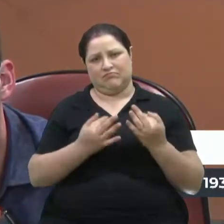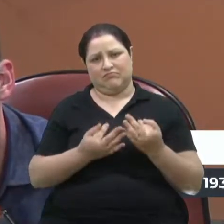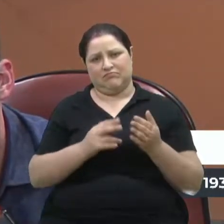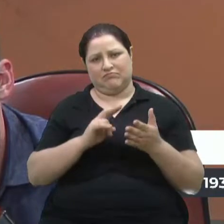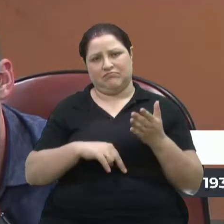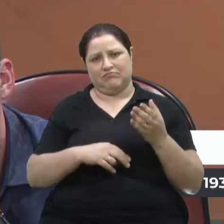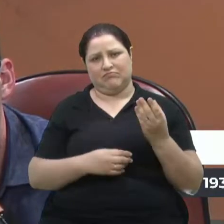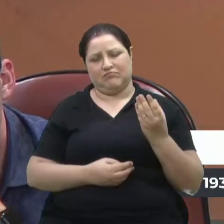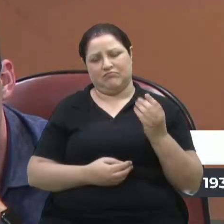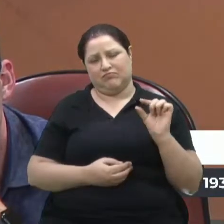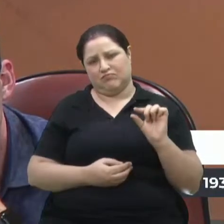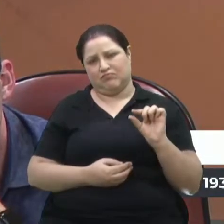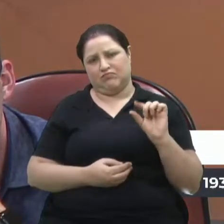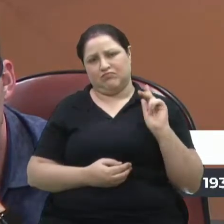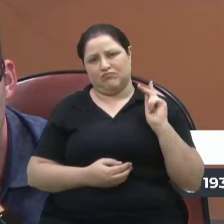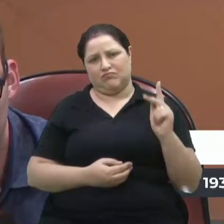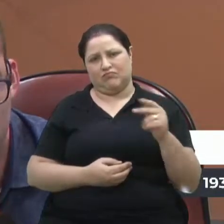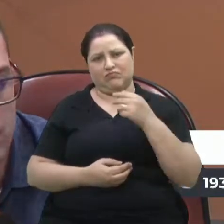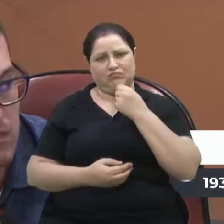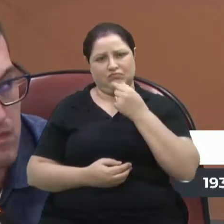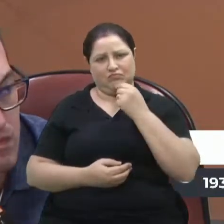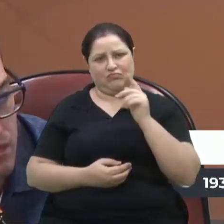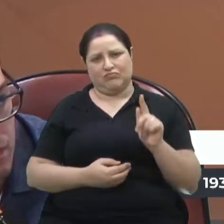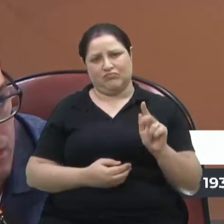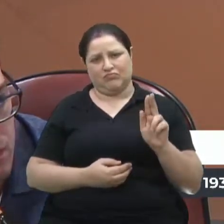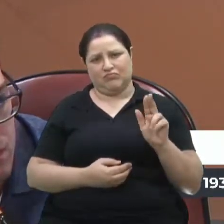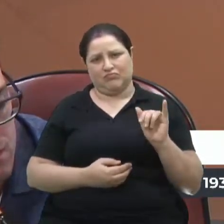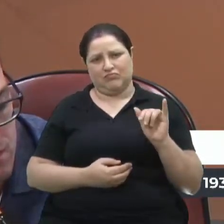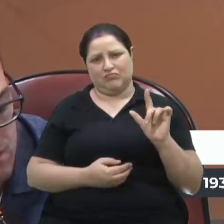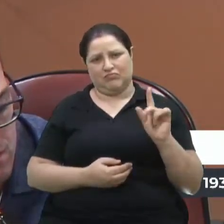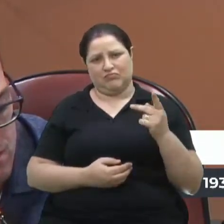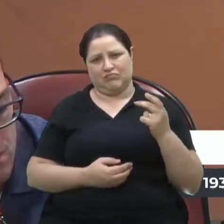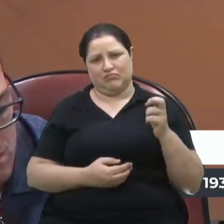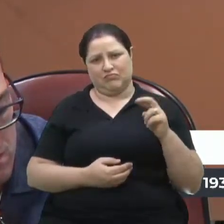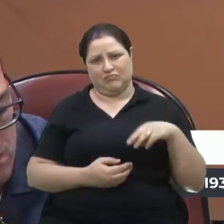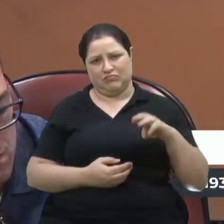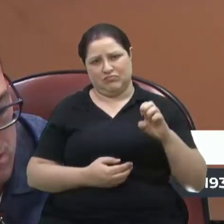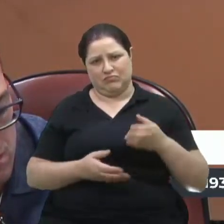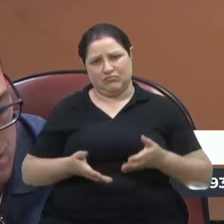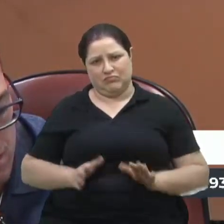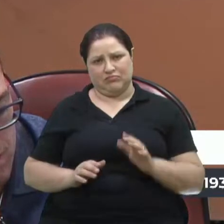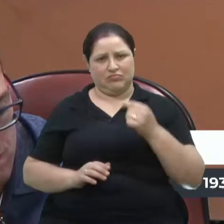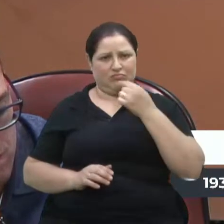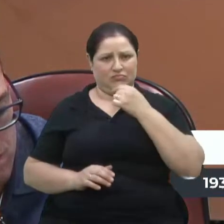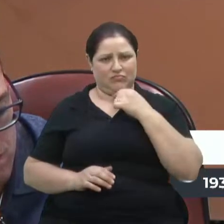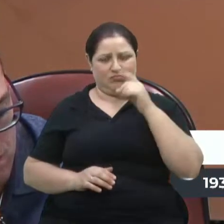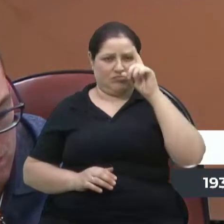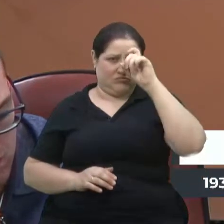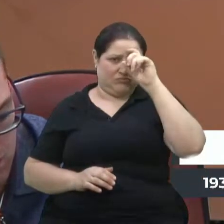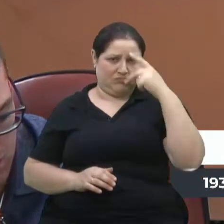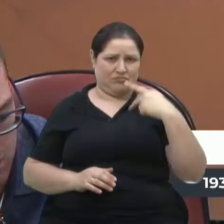pouquinho sobre o Guilherme. Guilherme Cuse Dutra nasceu em Caxias do Sul, no Hospital Pompeia, no dia